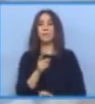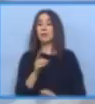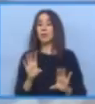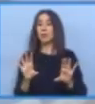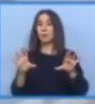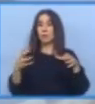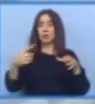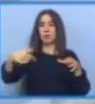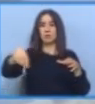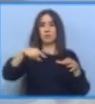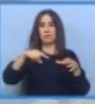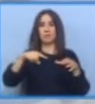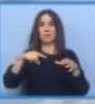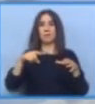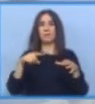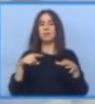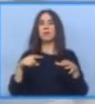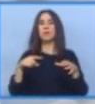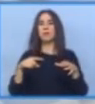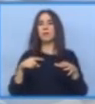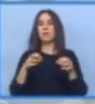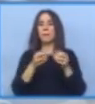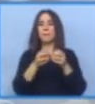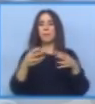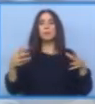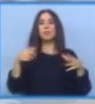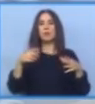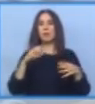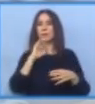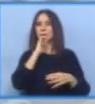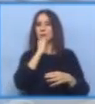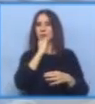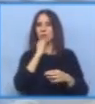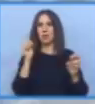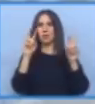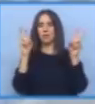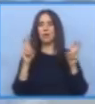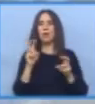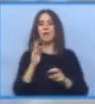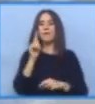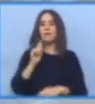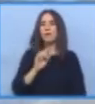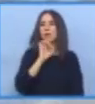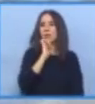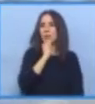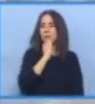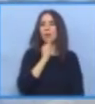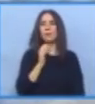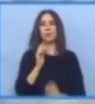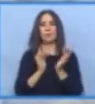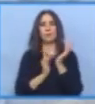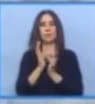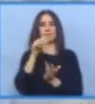comunidade vai, digamos, crescer à volta deste mistério, que é de facto o mistério da fé, da presença de